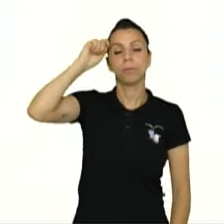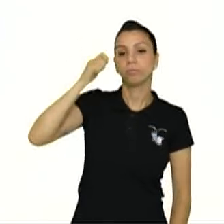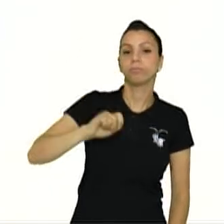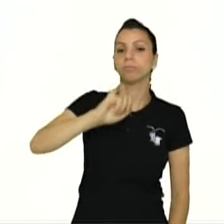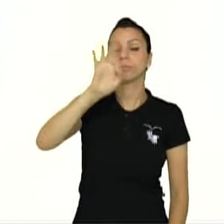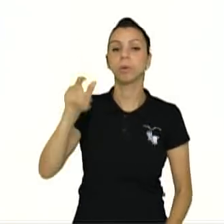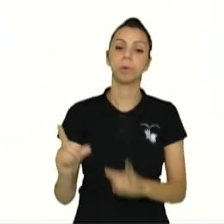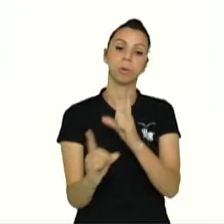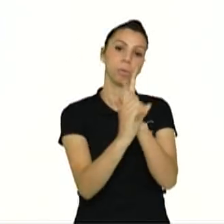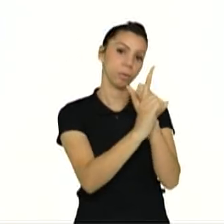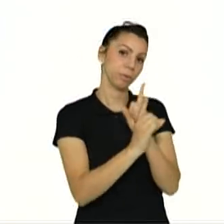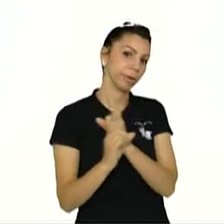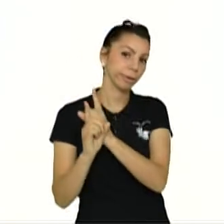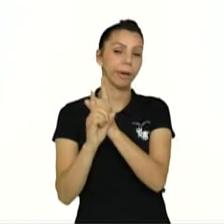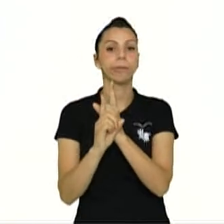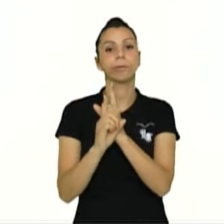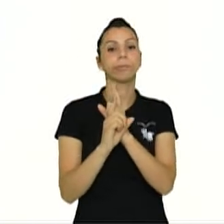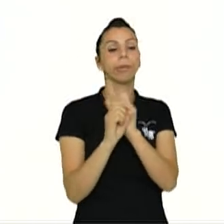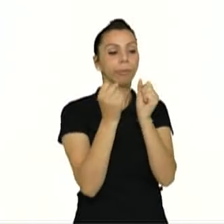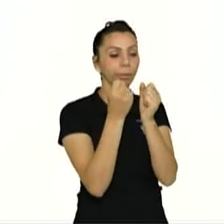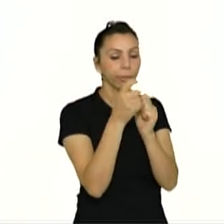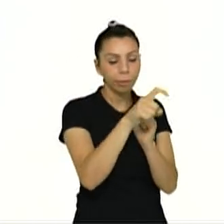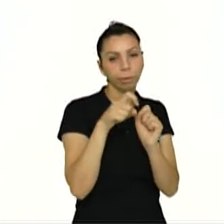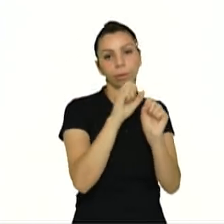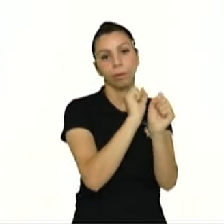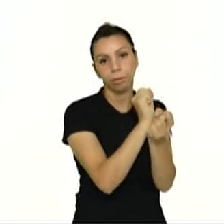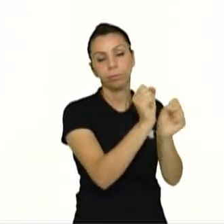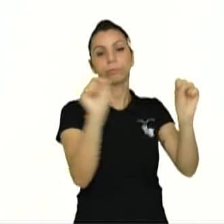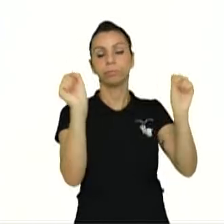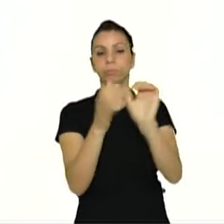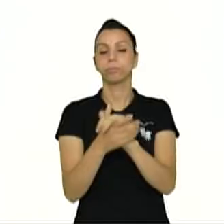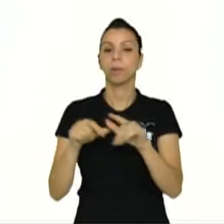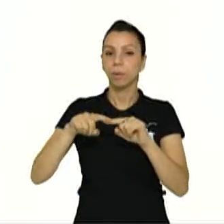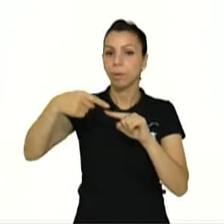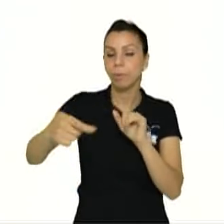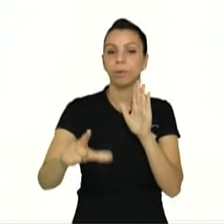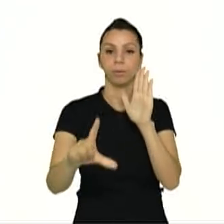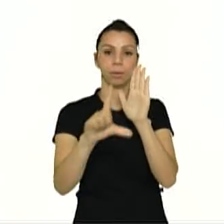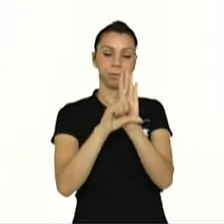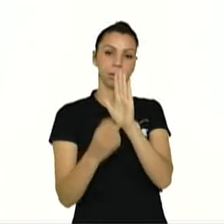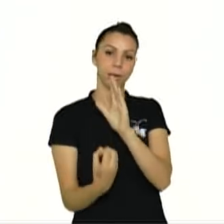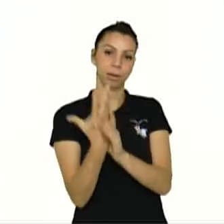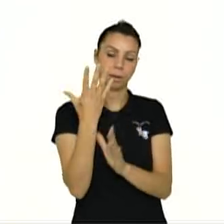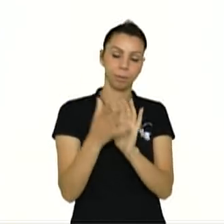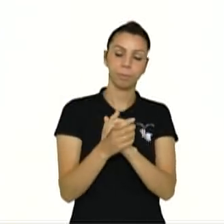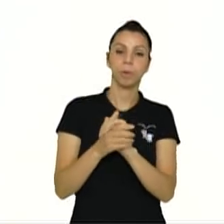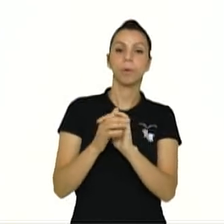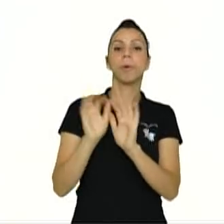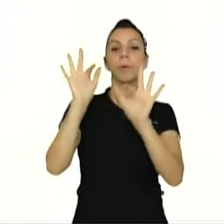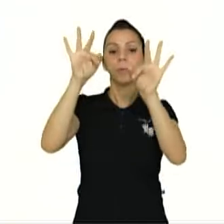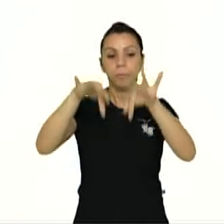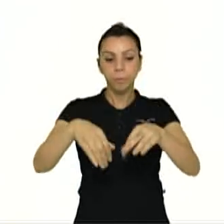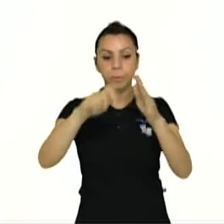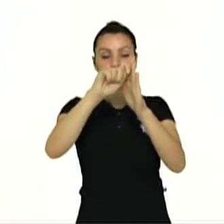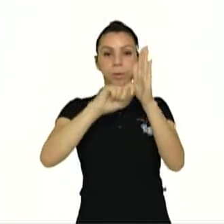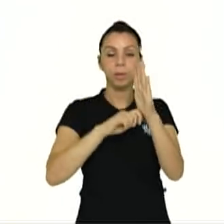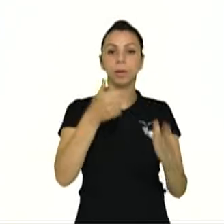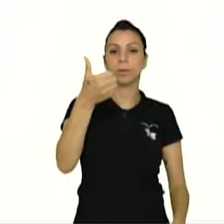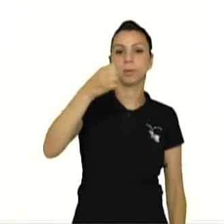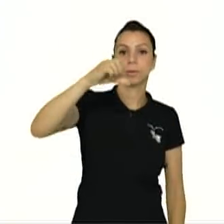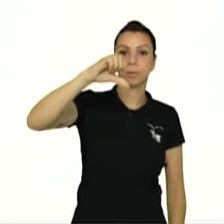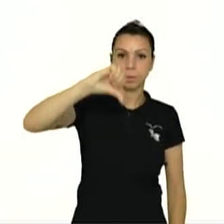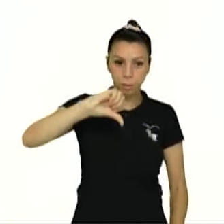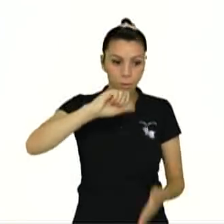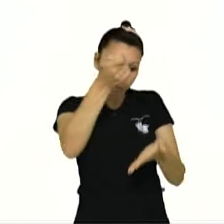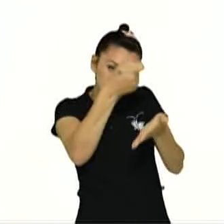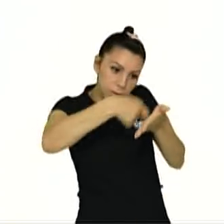afro-brasileiros recém-libertos, pós-Lei Áurea, certo? No final do século XIX, quando foi assinada essa lei, e início do século